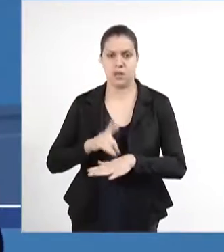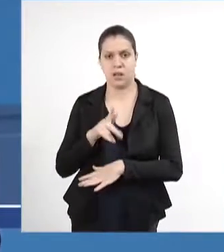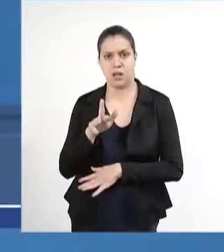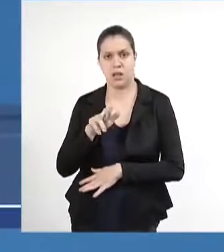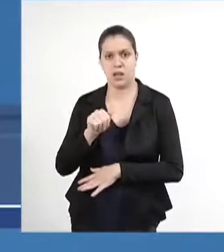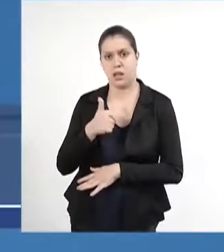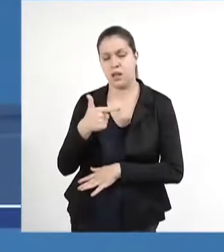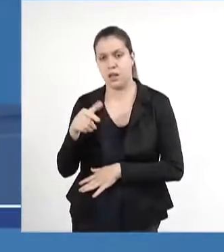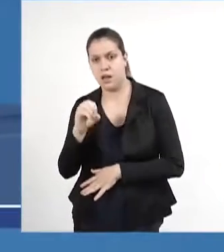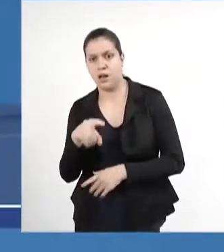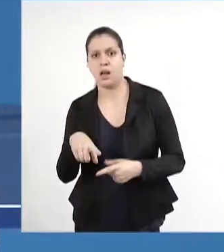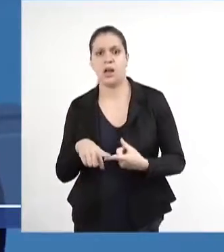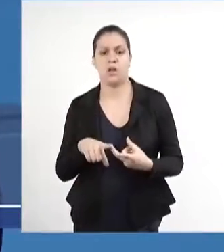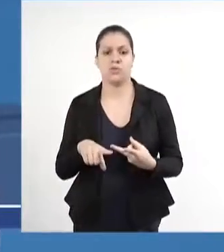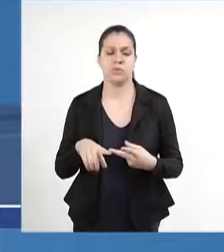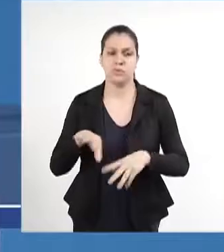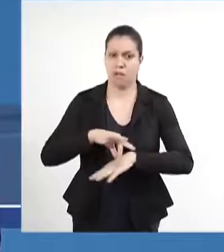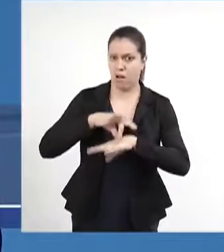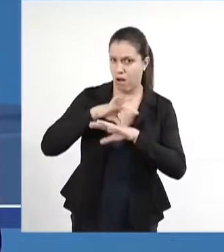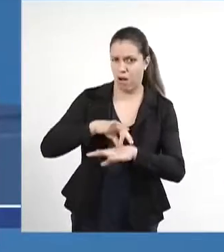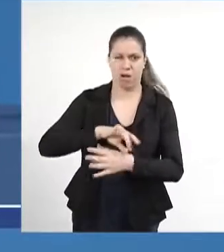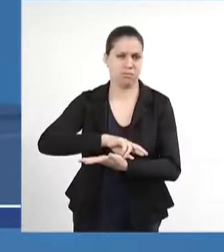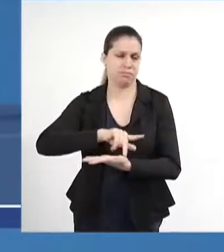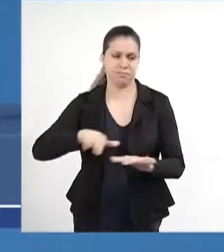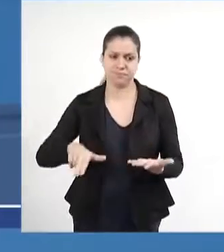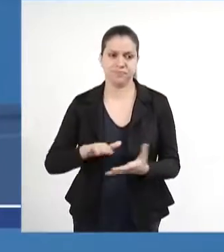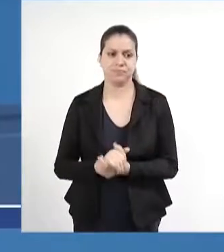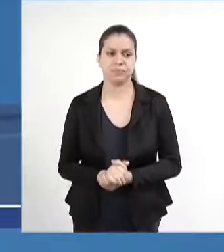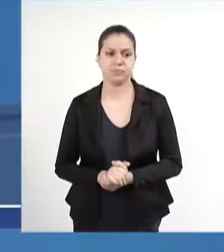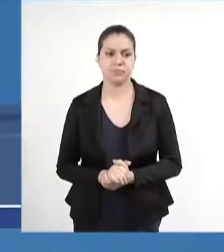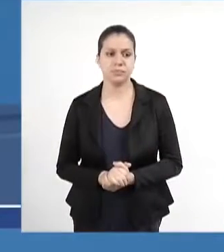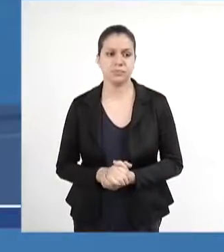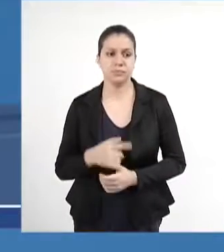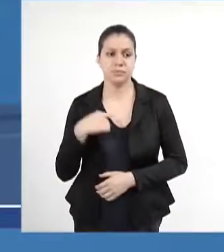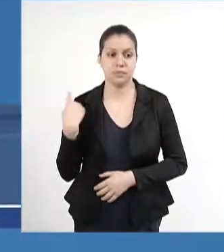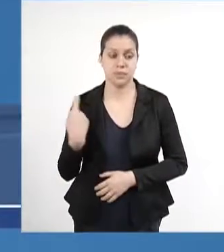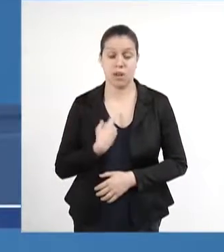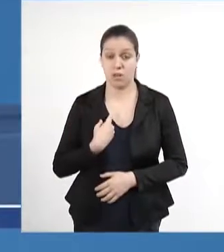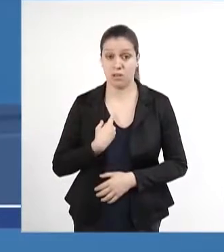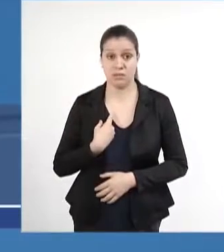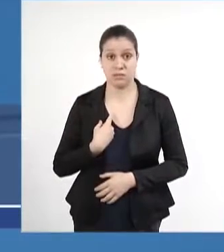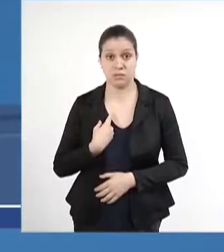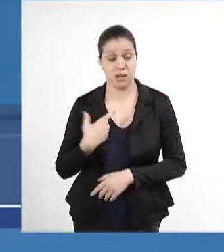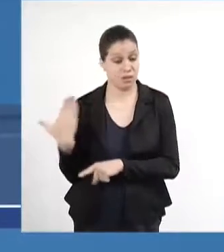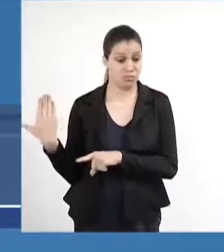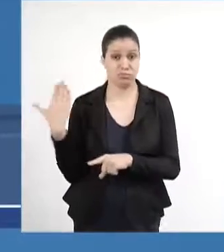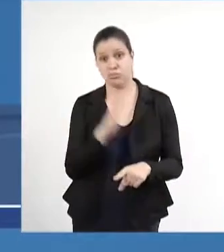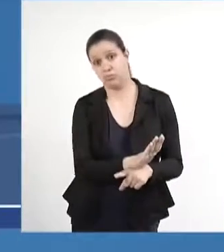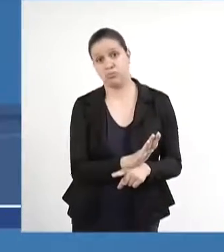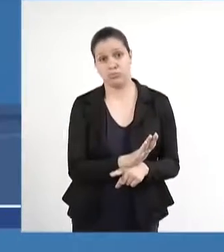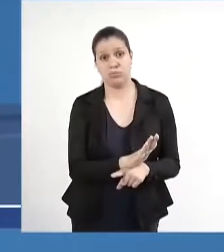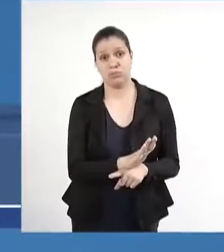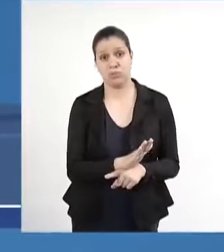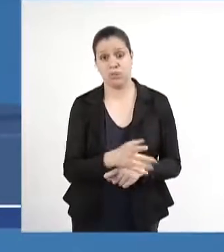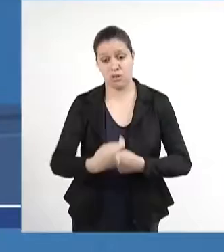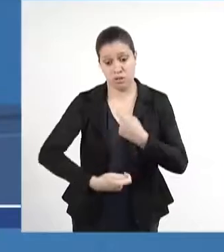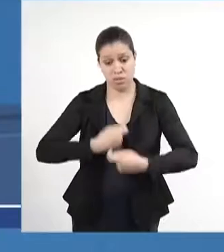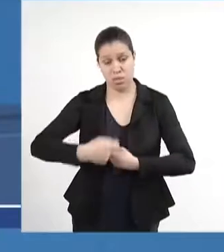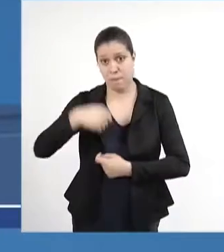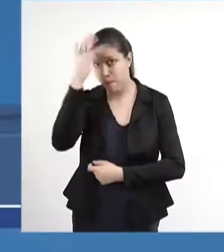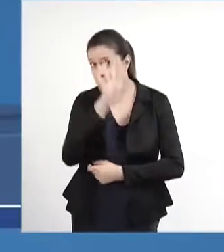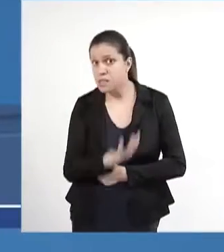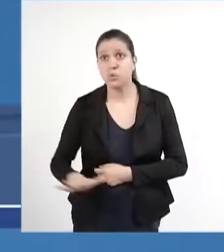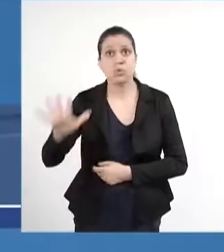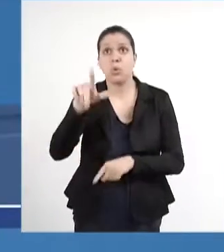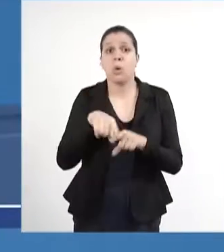de carne, etc., estamos contribuindo com a balança comercial, porém, estamos saindo no prejuízo, já que o